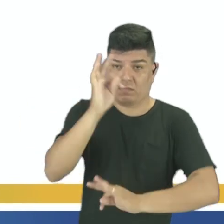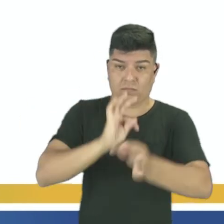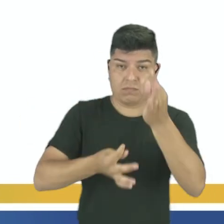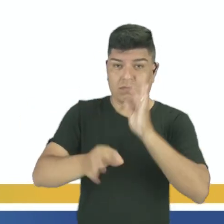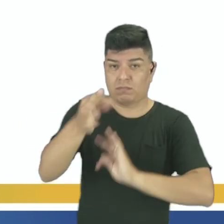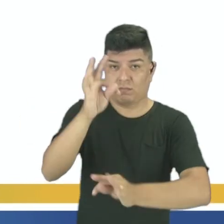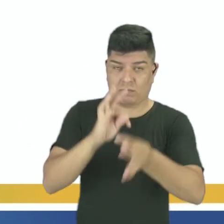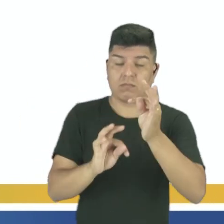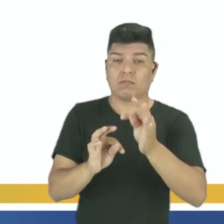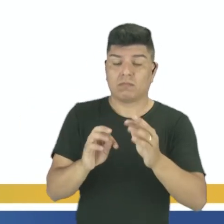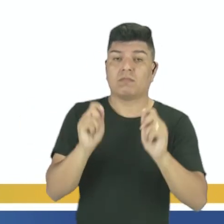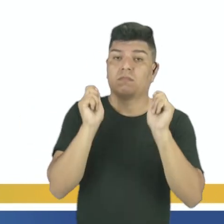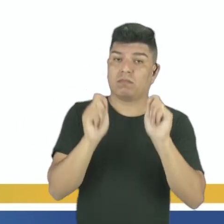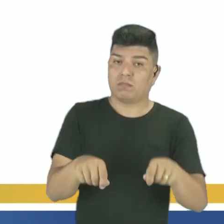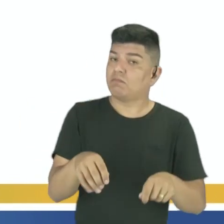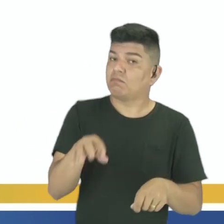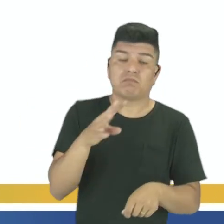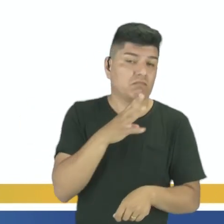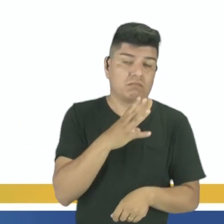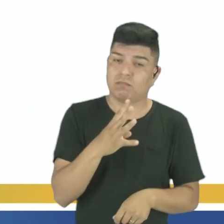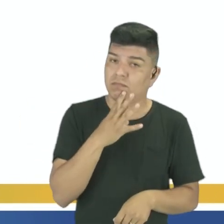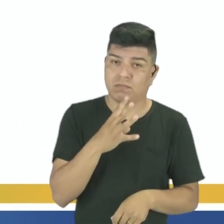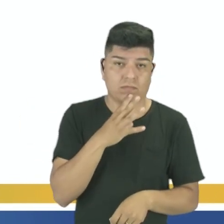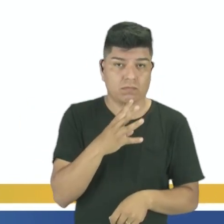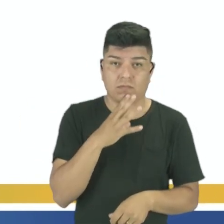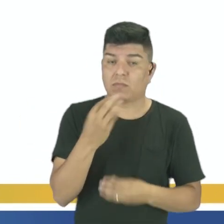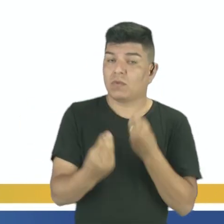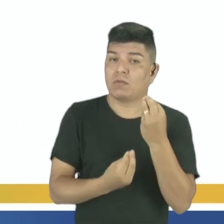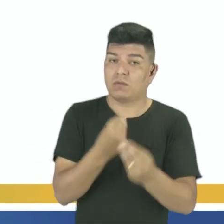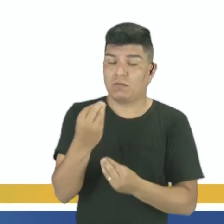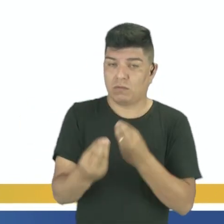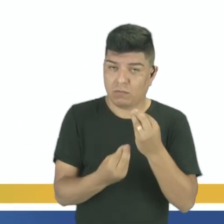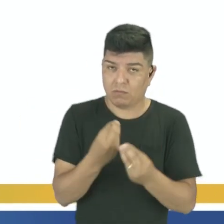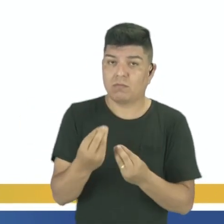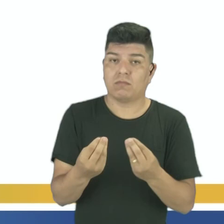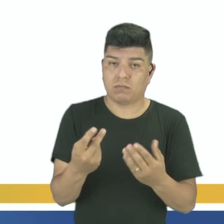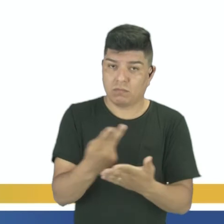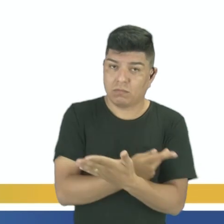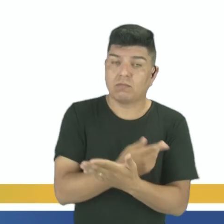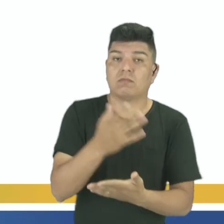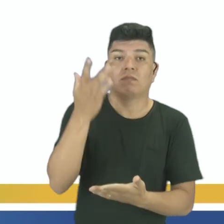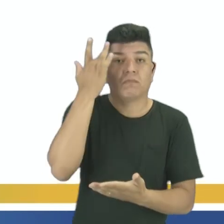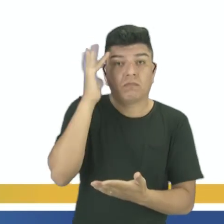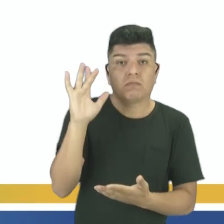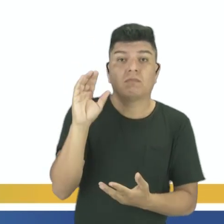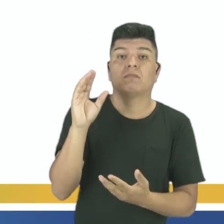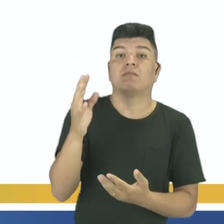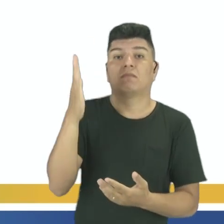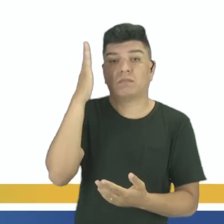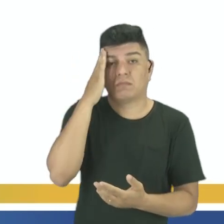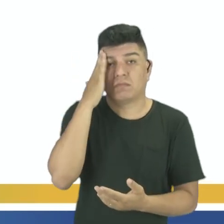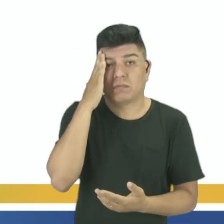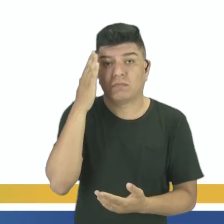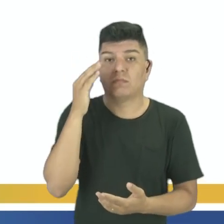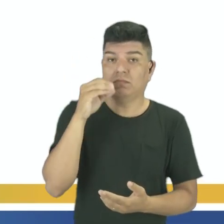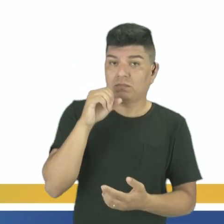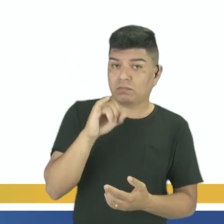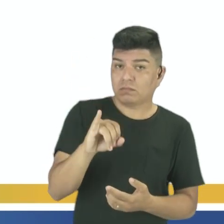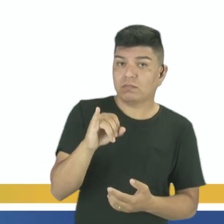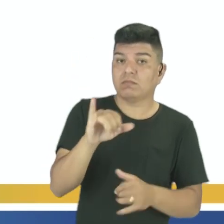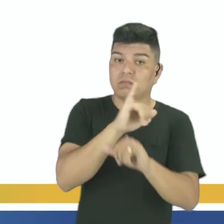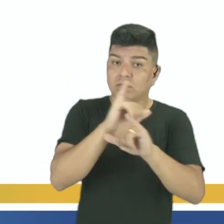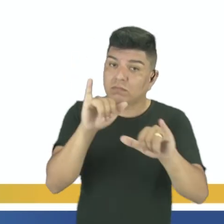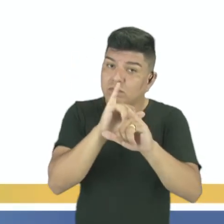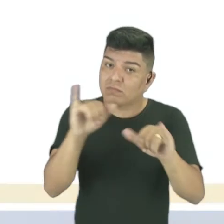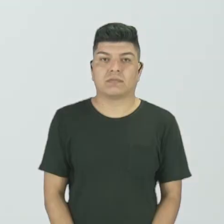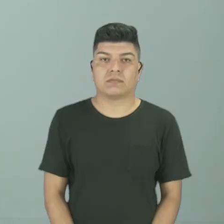as redes sociais, ele pode não conhecer como esses ambientes funcionam e assim não saberá reconhecer, né, se uma notícia